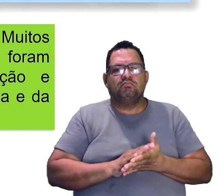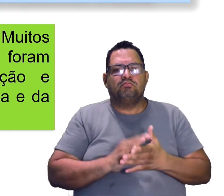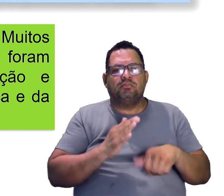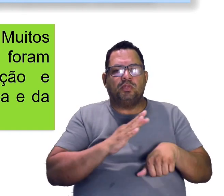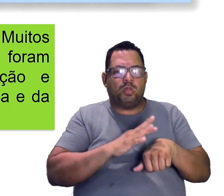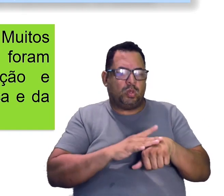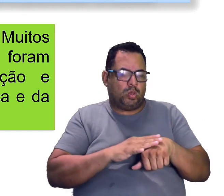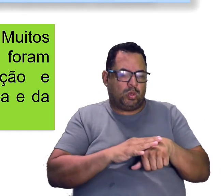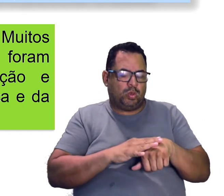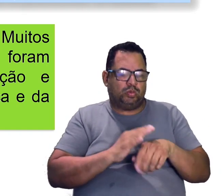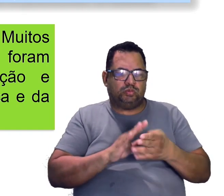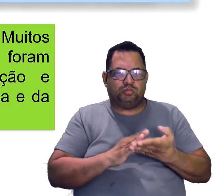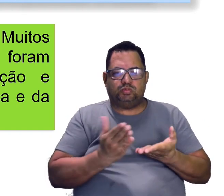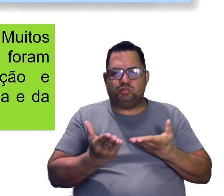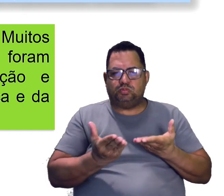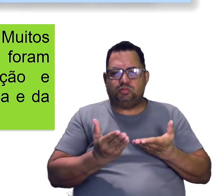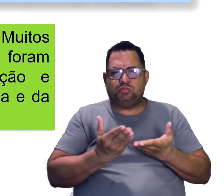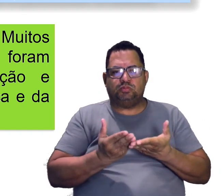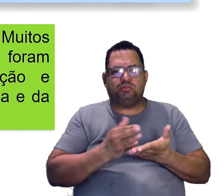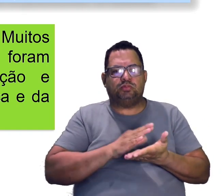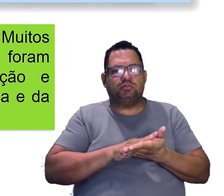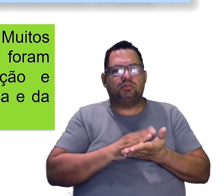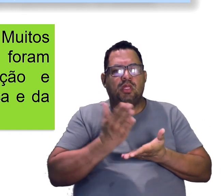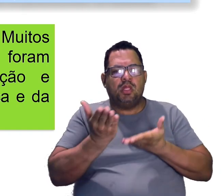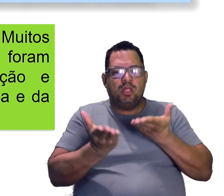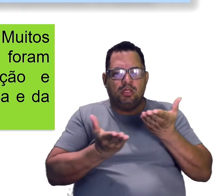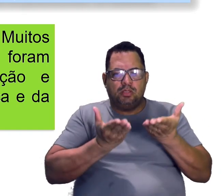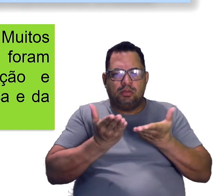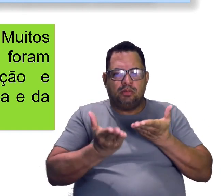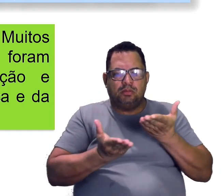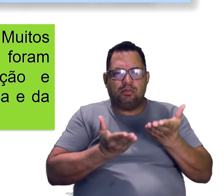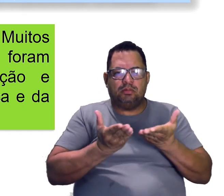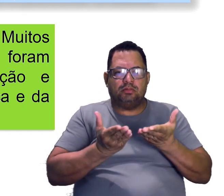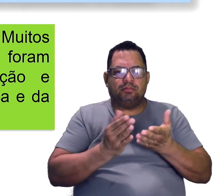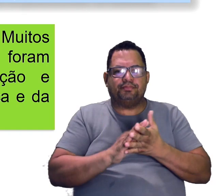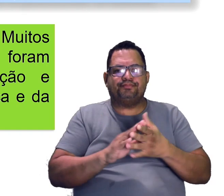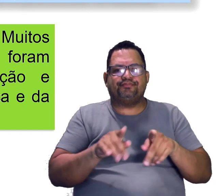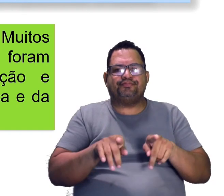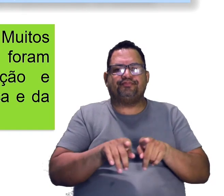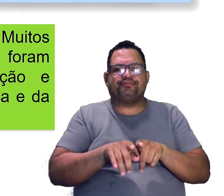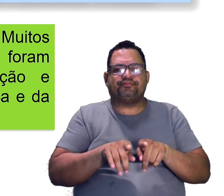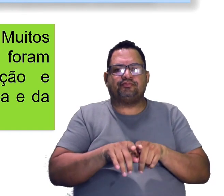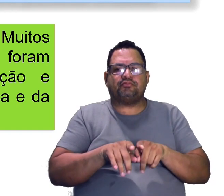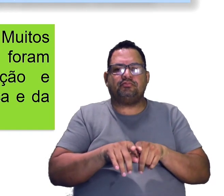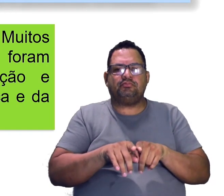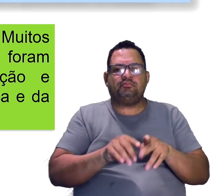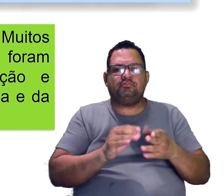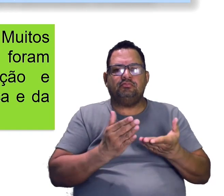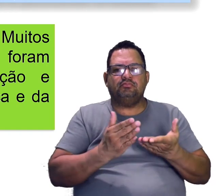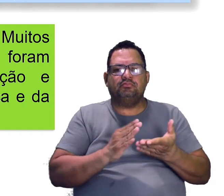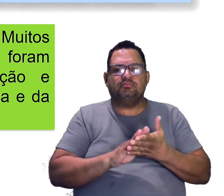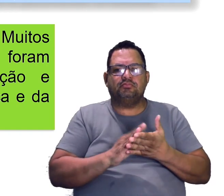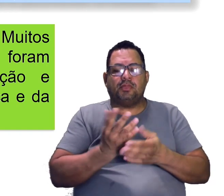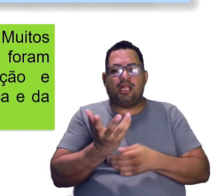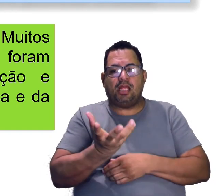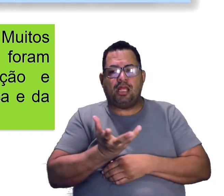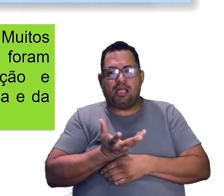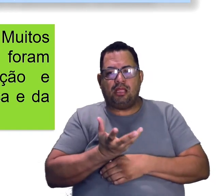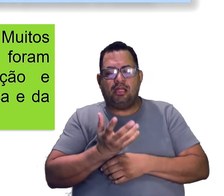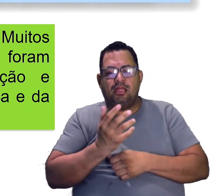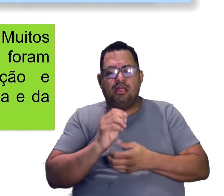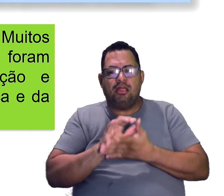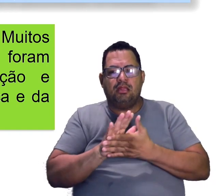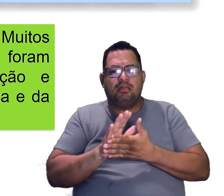cura de doenças. Aqui, alguns alquimistas estavam interessados na